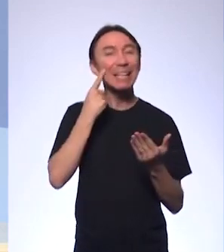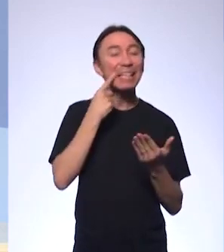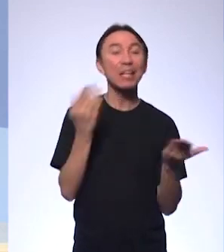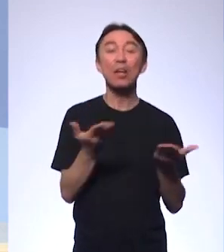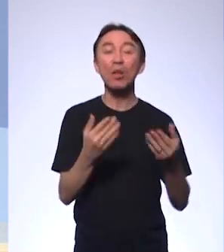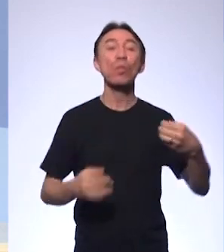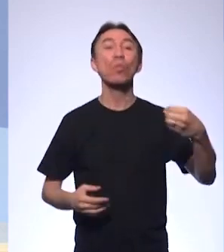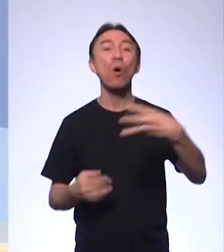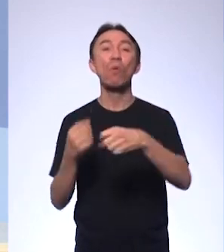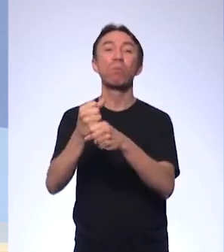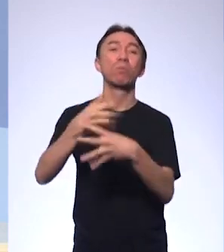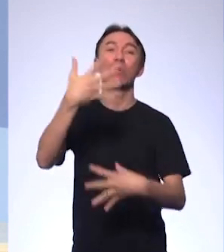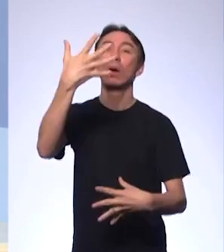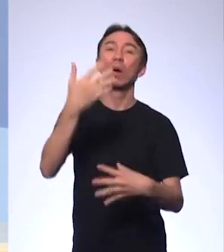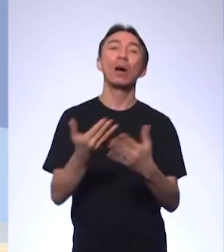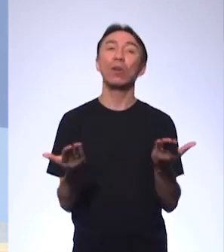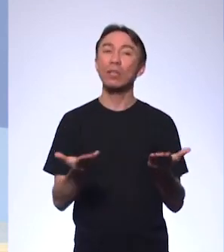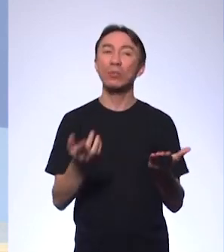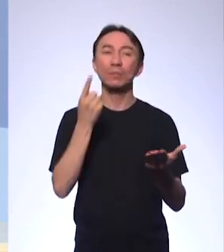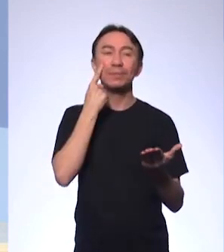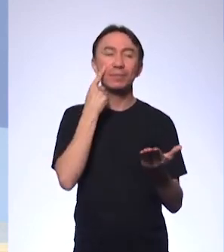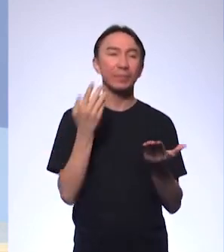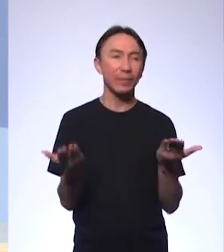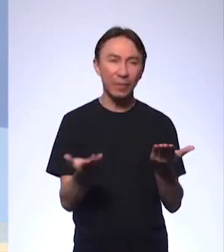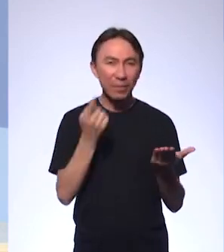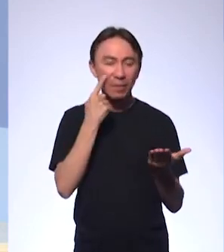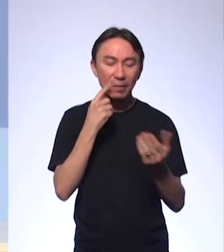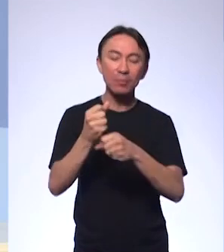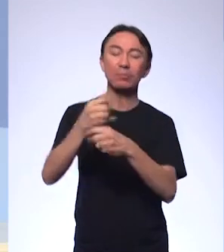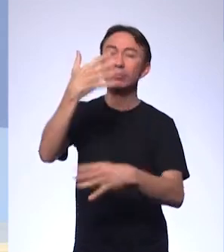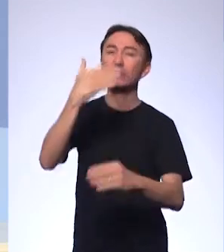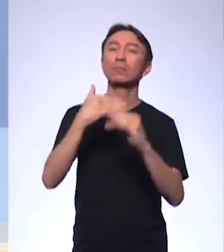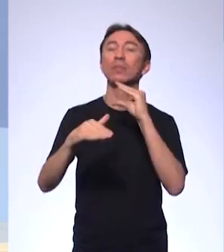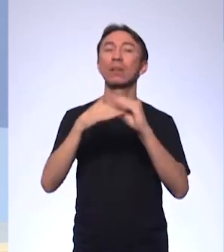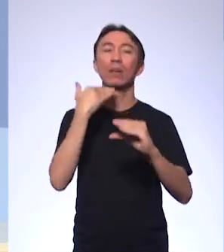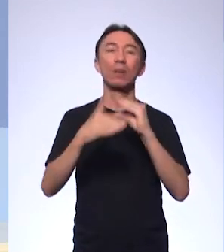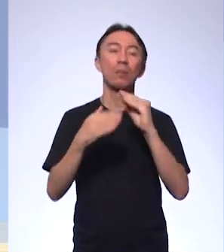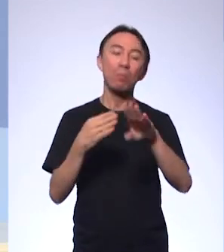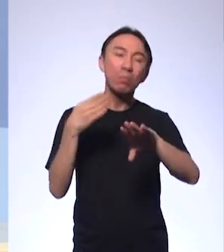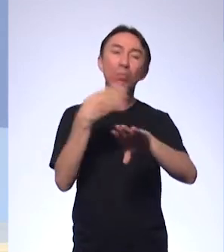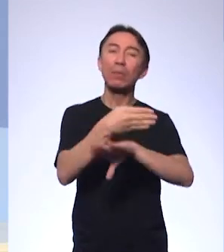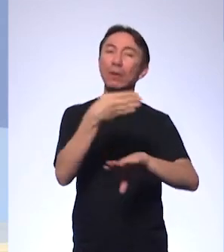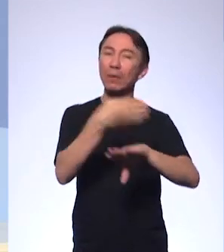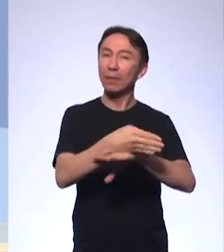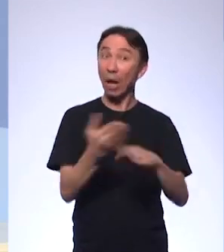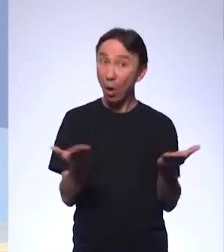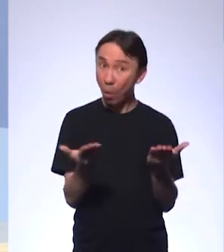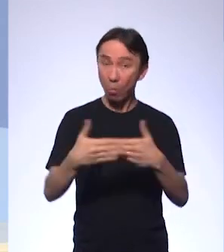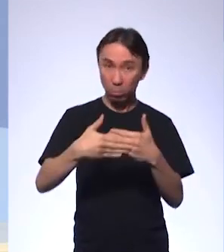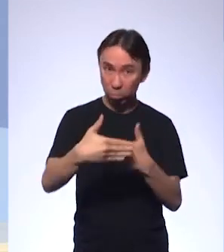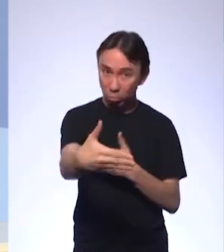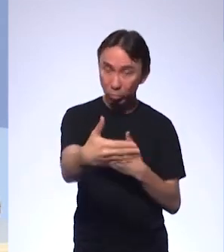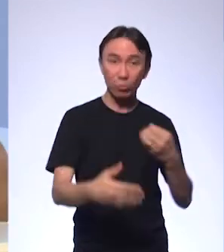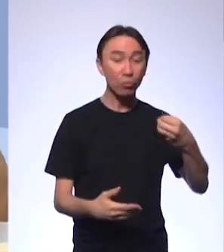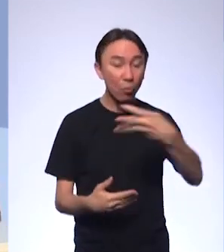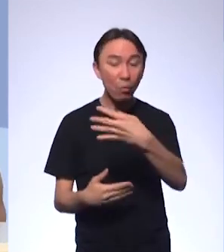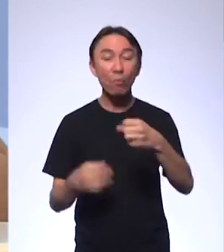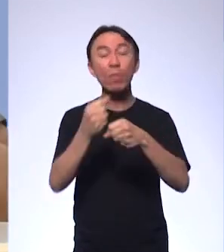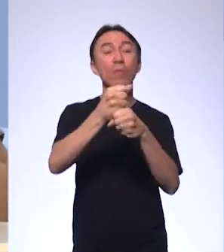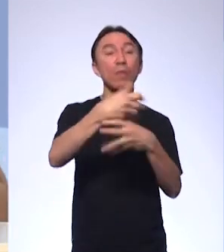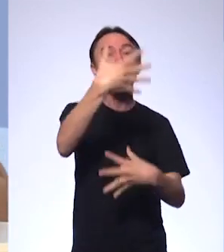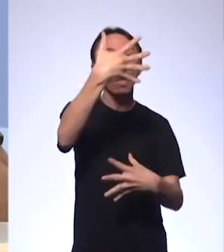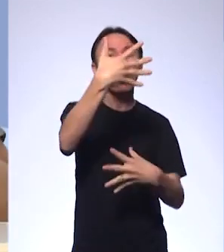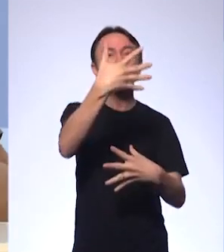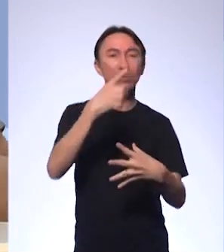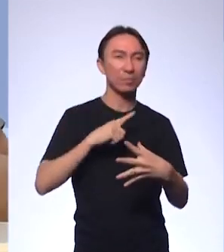né? isso, né? E tem alguns professores que estão ainda meio assim perdidos, perguntando se os alunos não vão participar. Professores, a partir de hoje, vocês têm um chat, né,